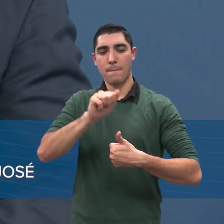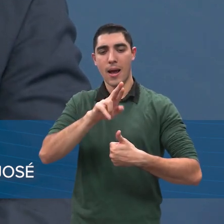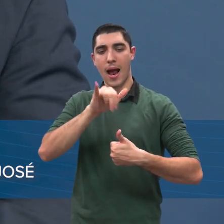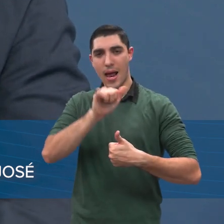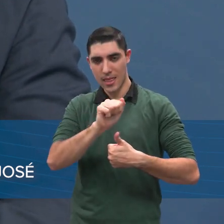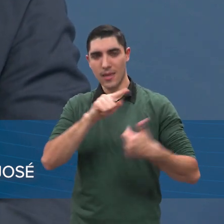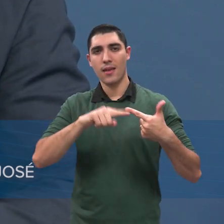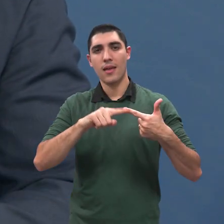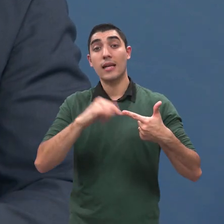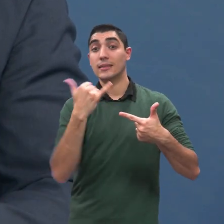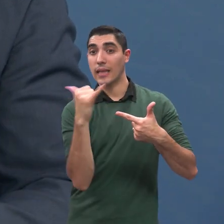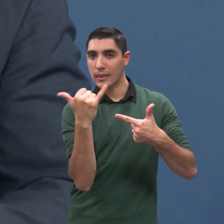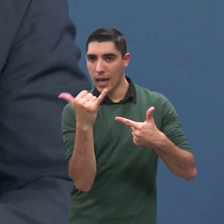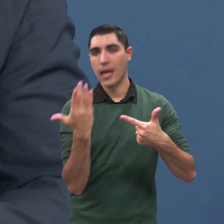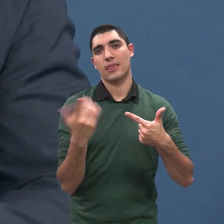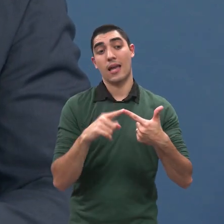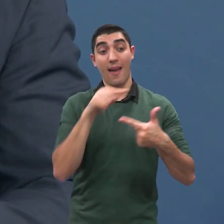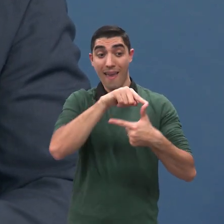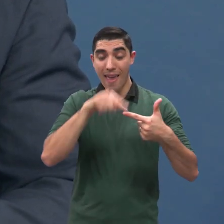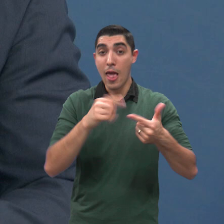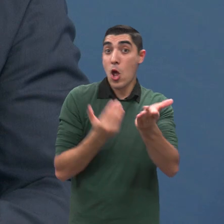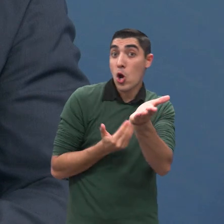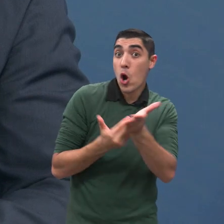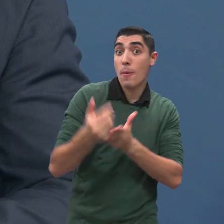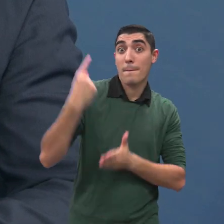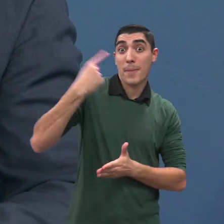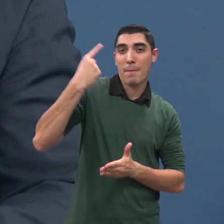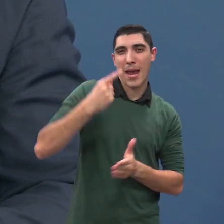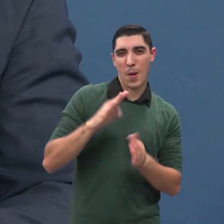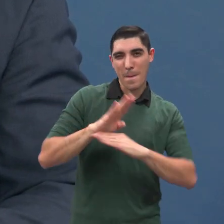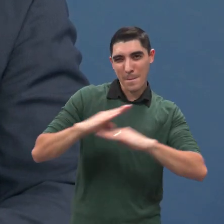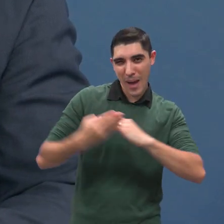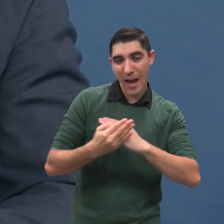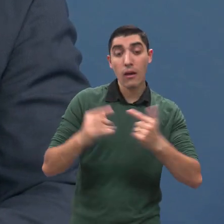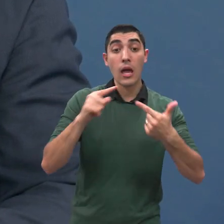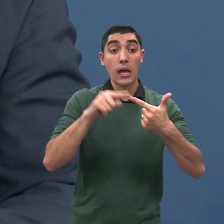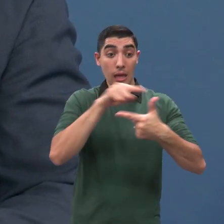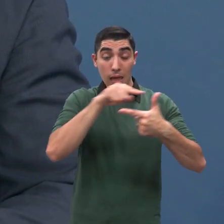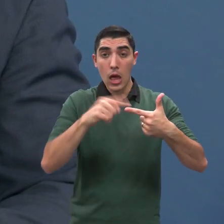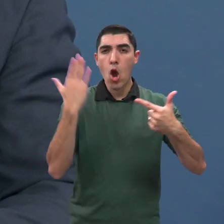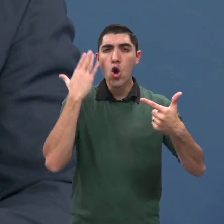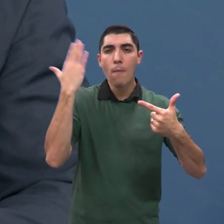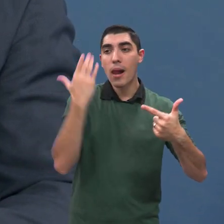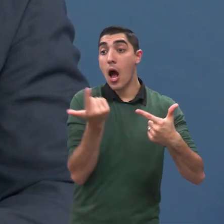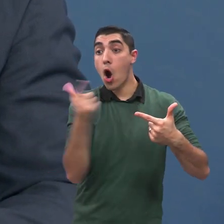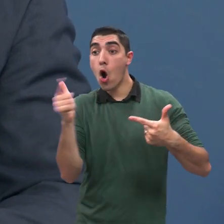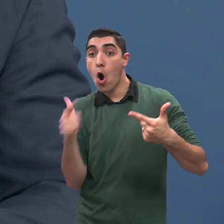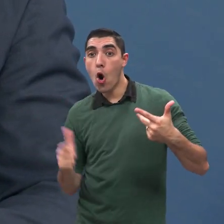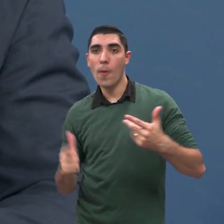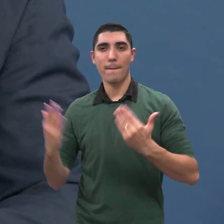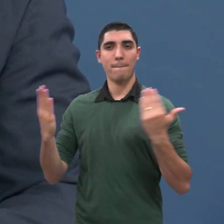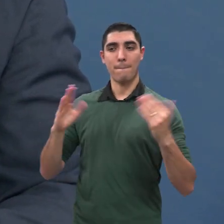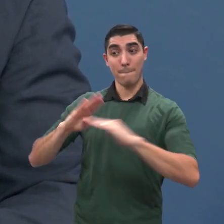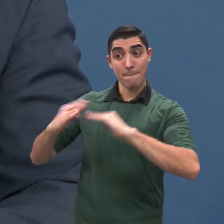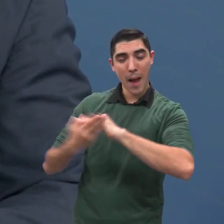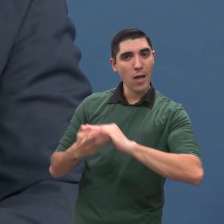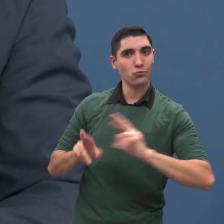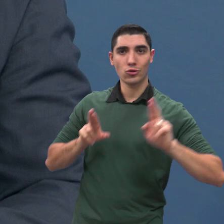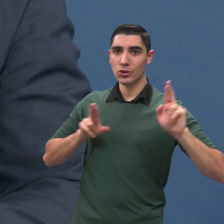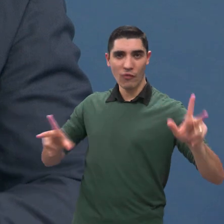cidade realmente nasceu, né? E como vai ficando diferente quando você caminha para a periferia. Então você